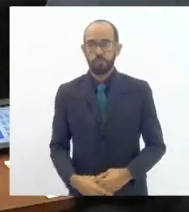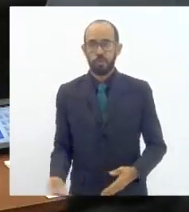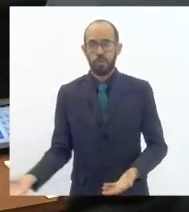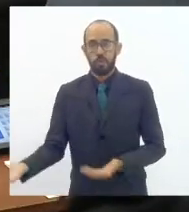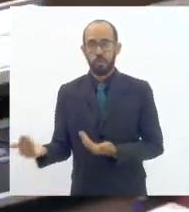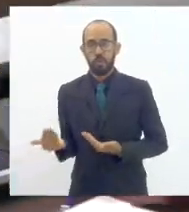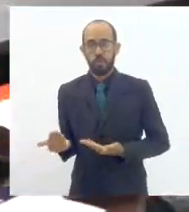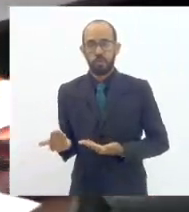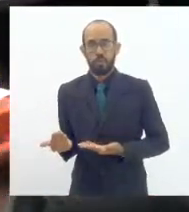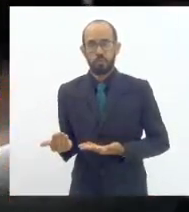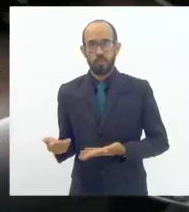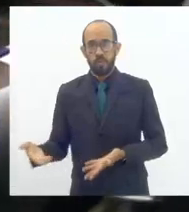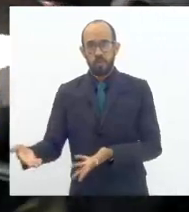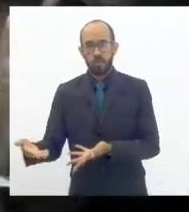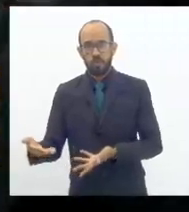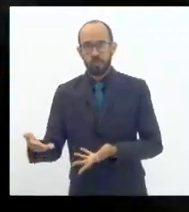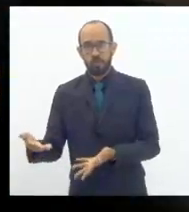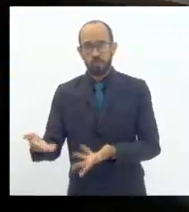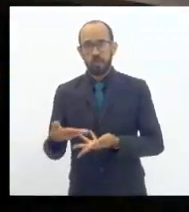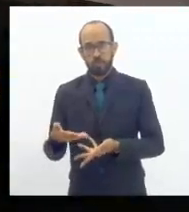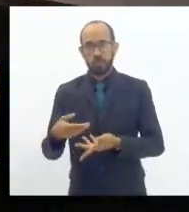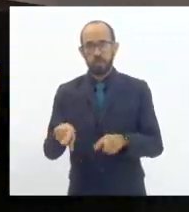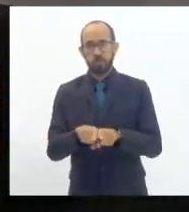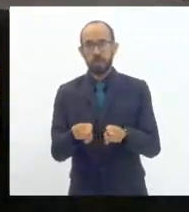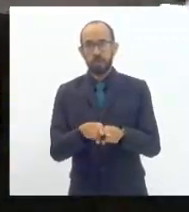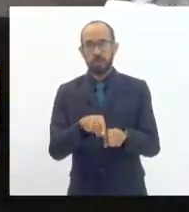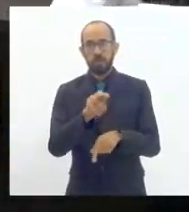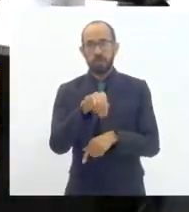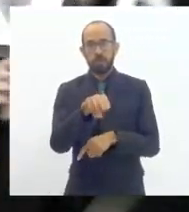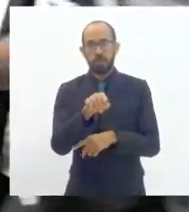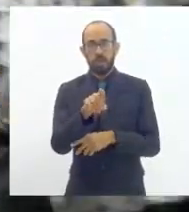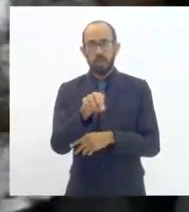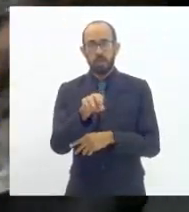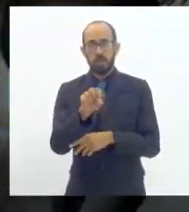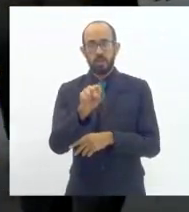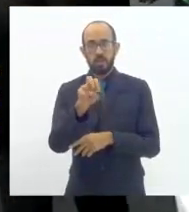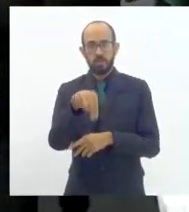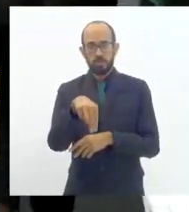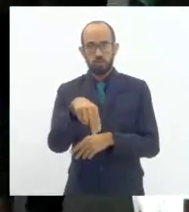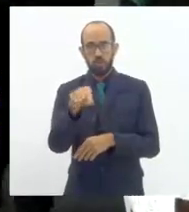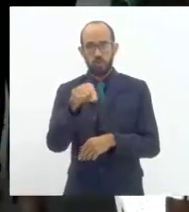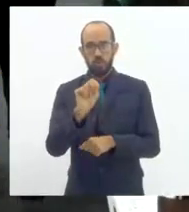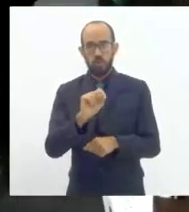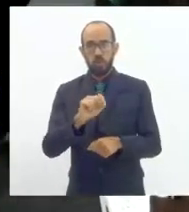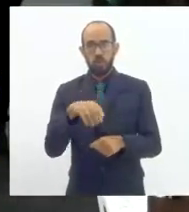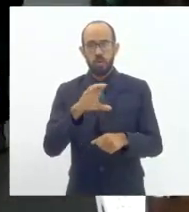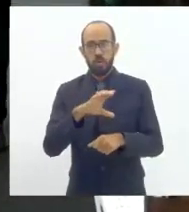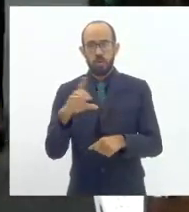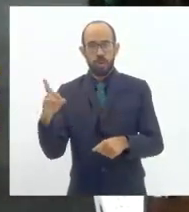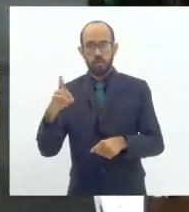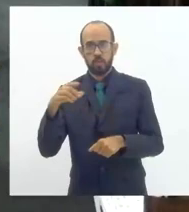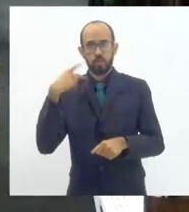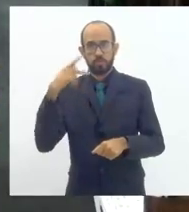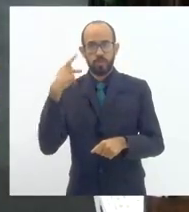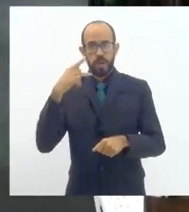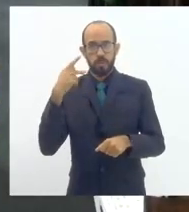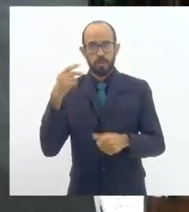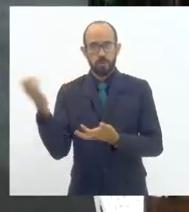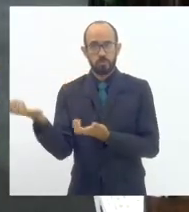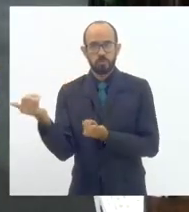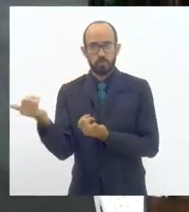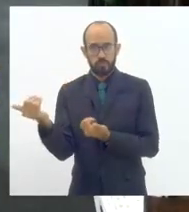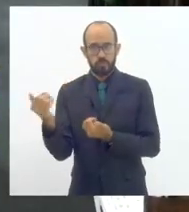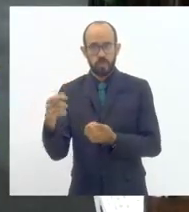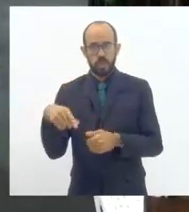Chamo também para compor a mesa Wanderson Nogueira, coordenador do Parlamento Juvenil, aquele que dá o sangue, dá o